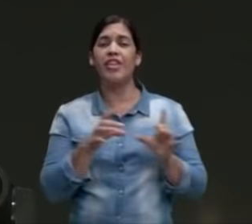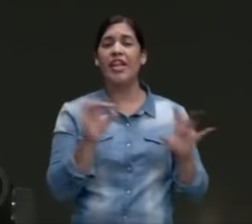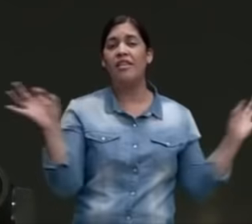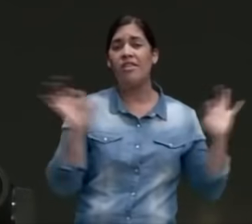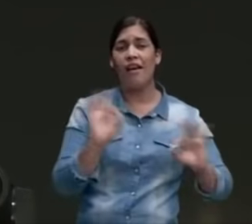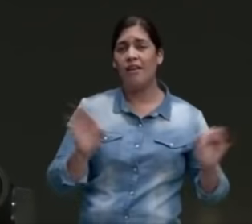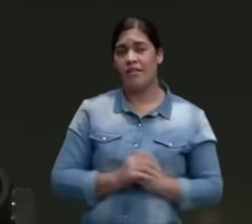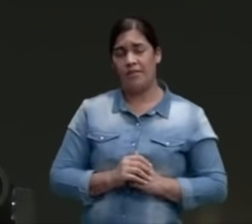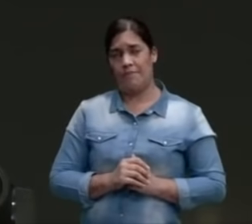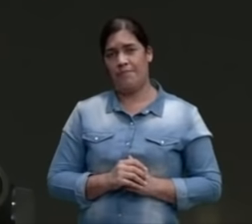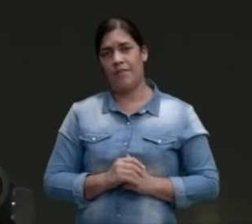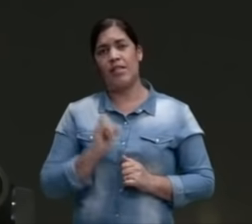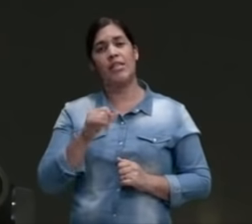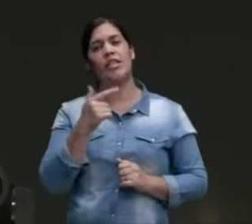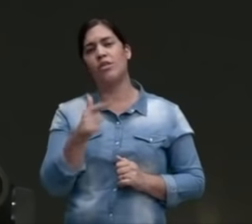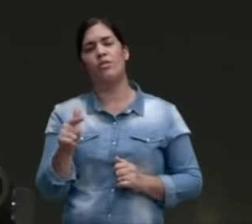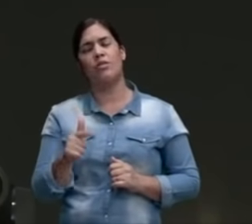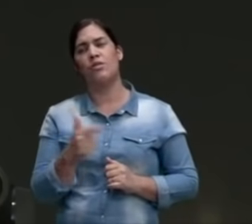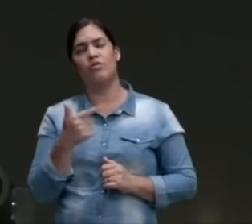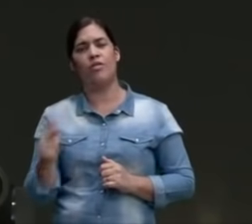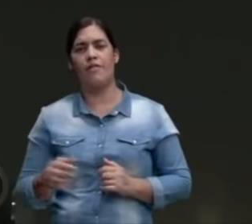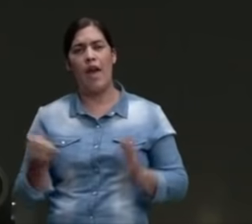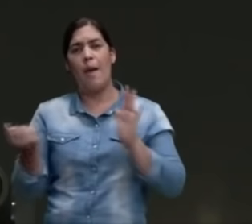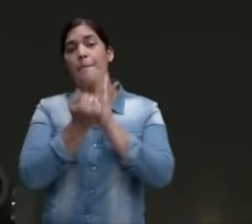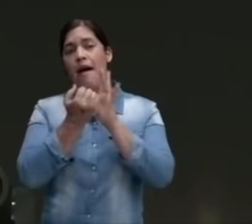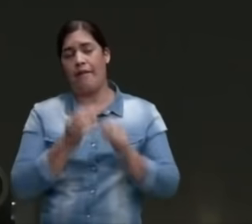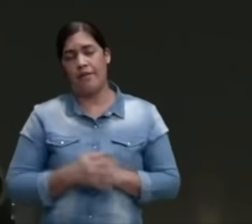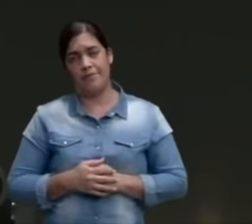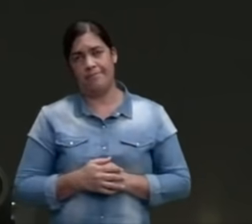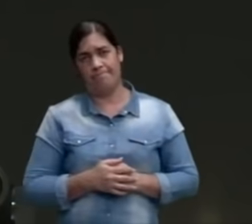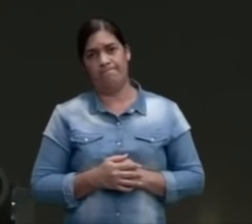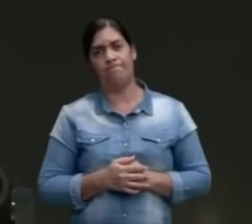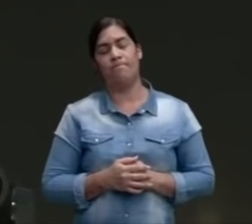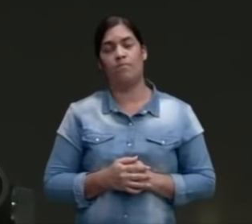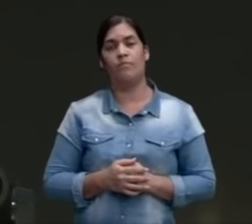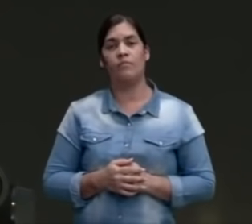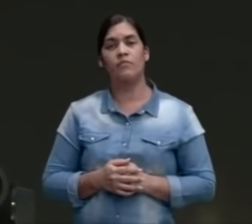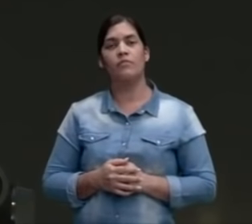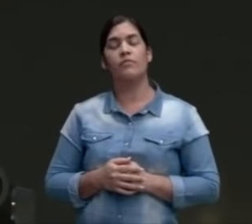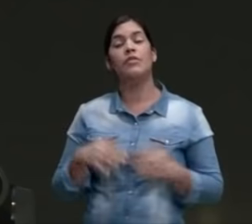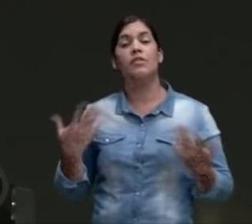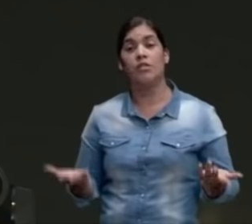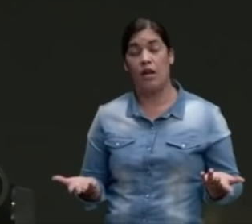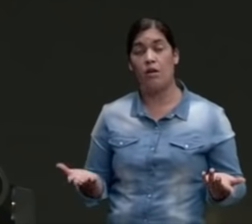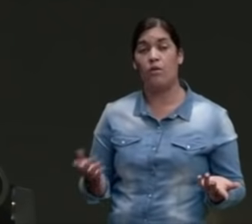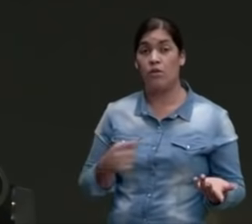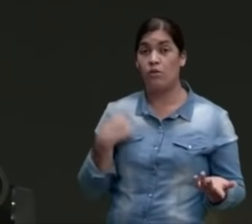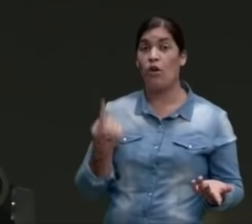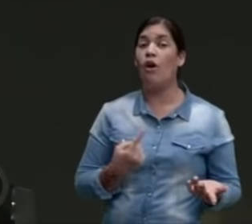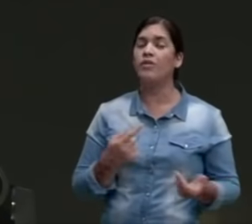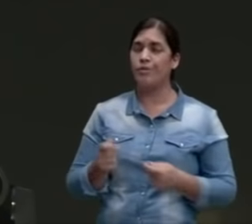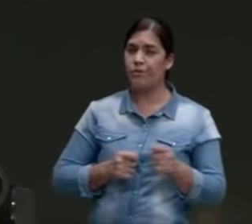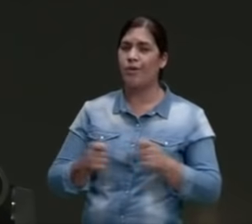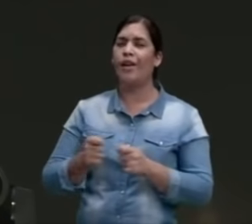tenha a marca da besta, né, implantado nessa pessoa. Então, nós estamos sendo